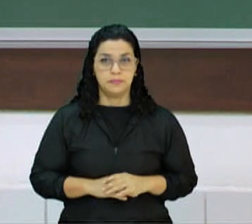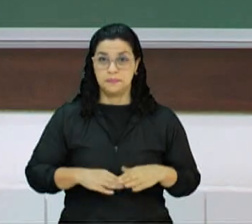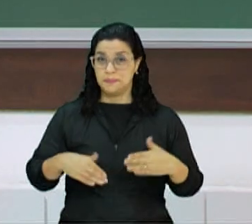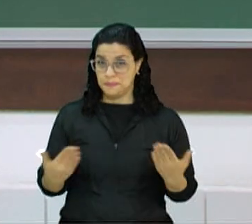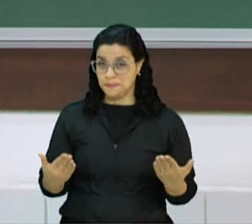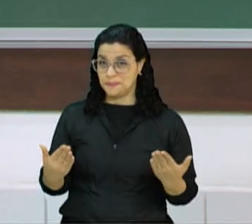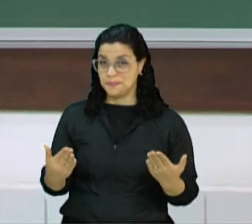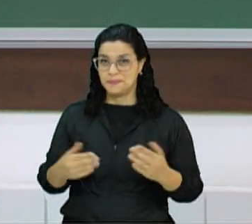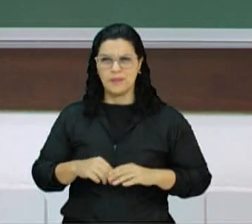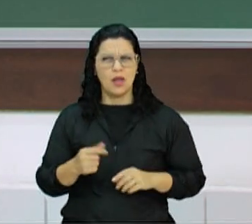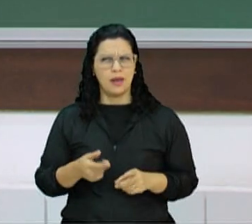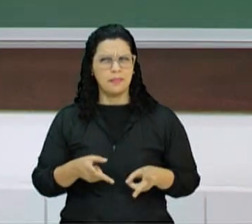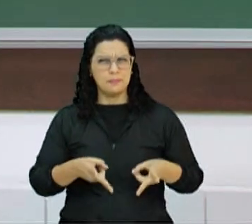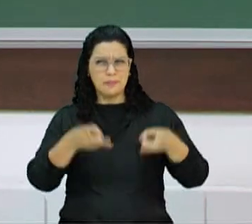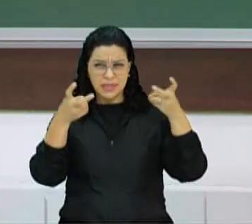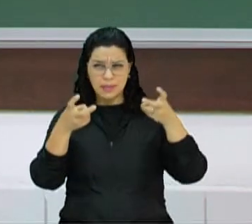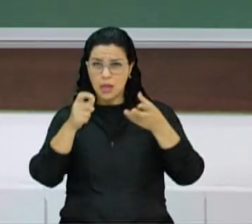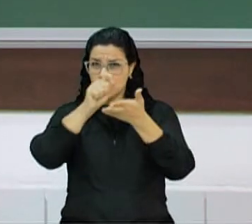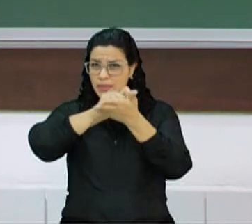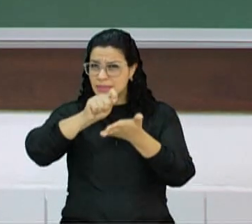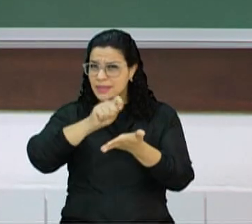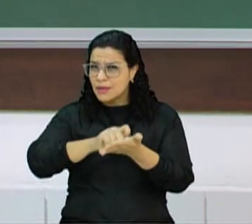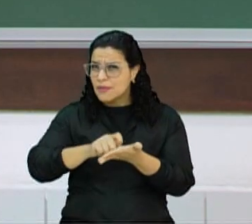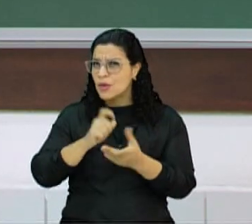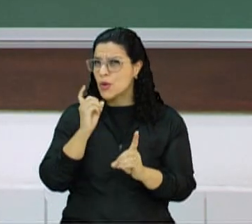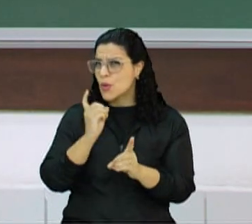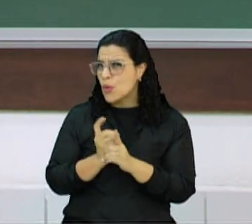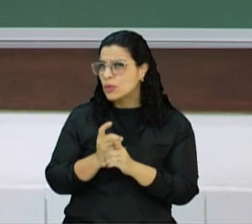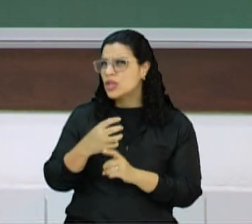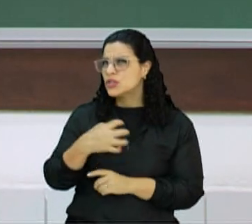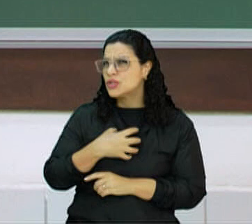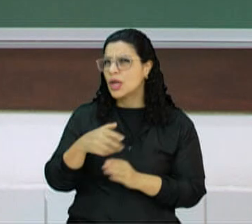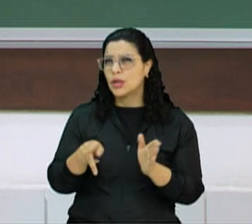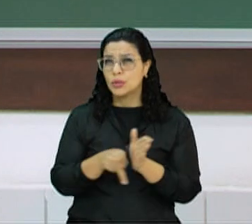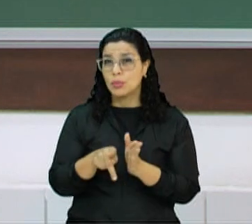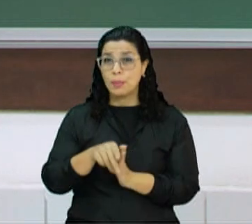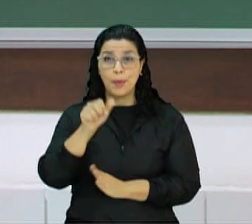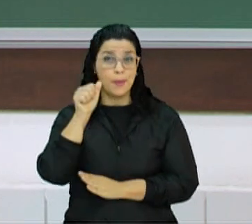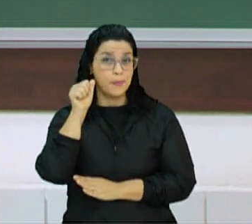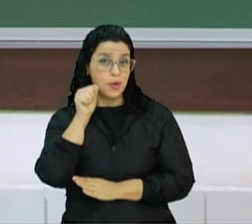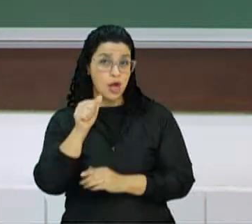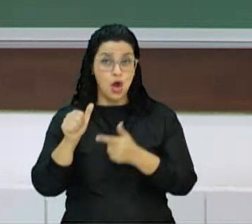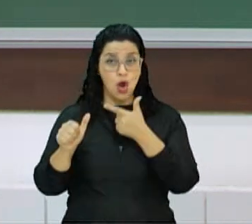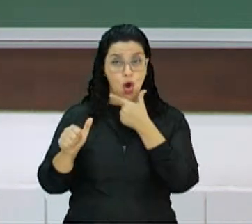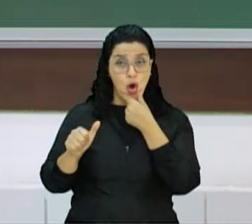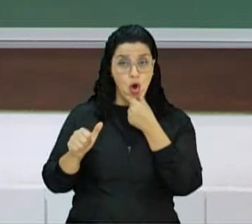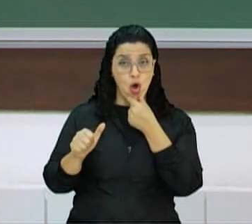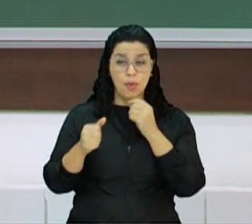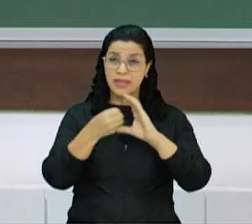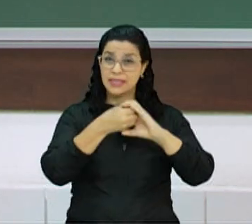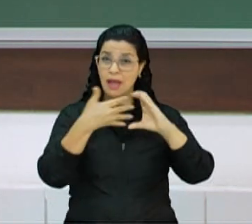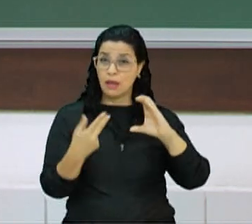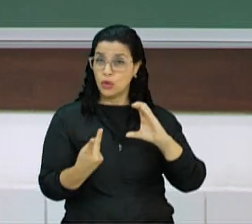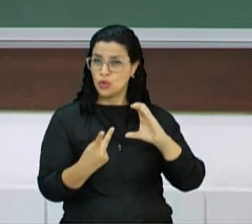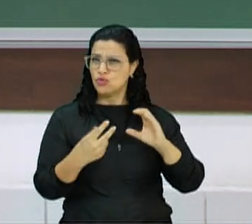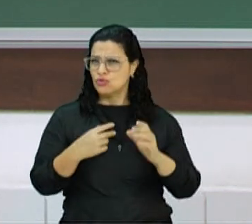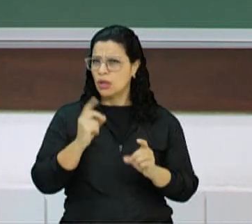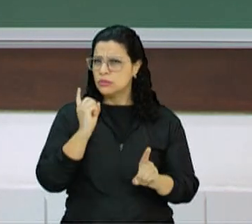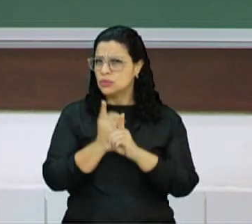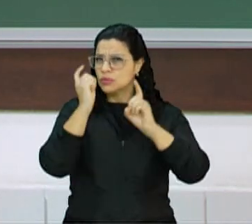E então, já conseguiram escrever, conseguiram encontrar no conto como que esses jovens são descritos? Vamos